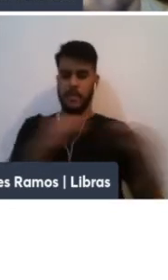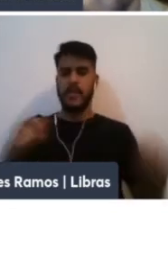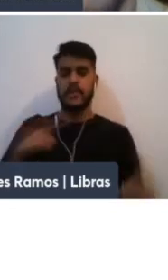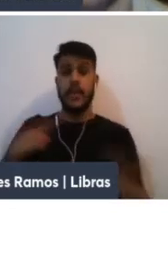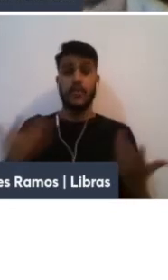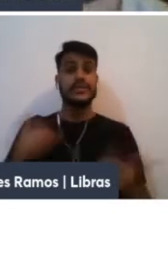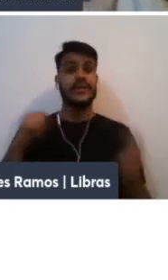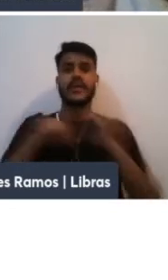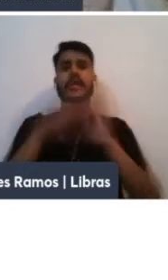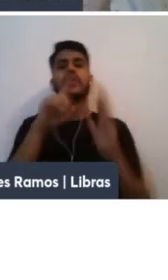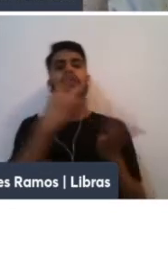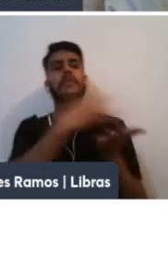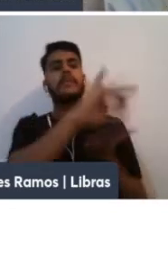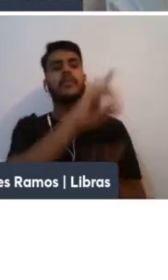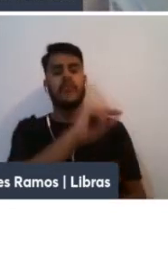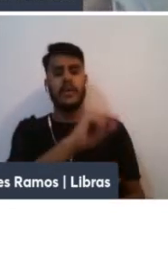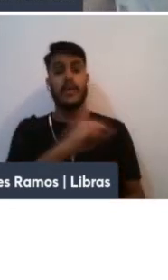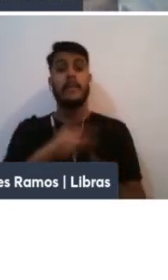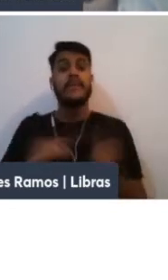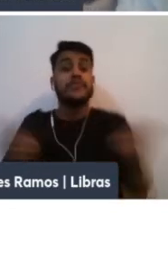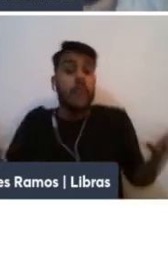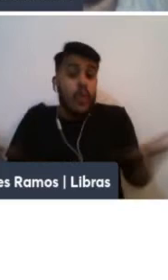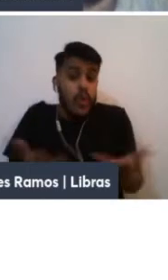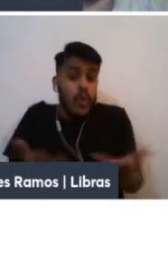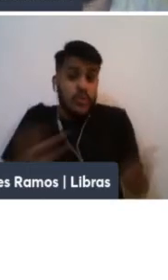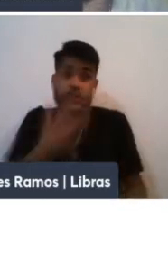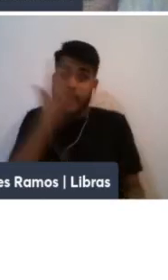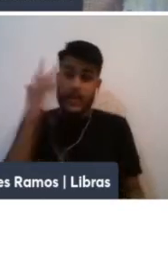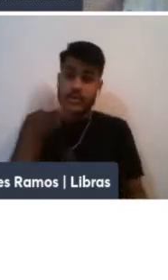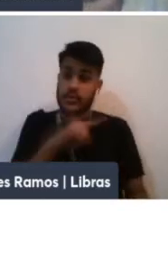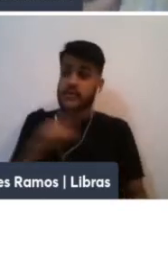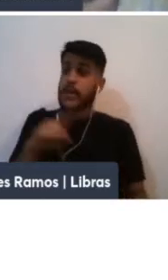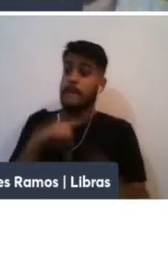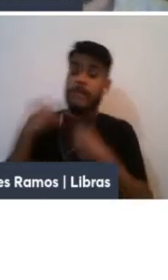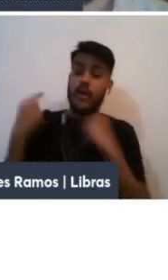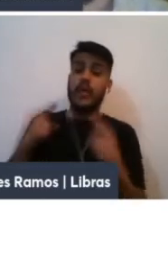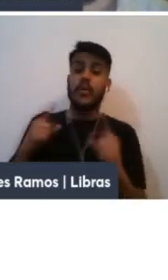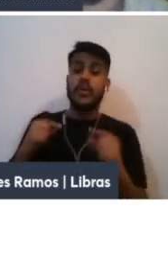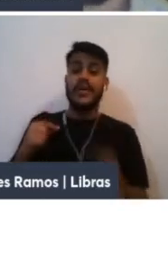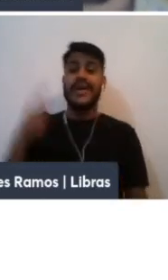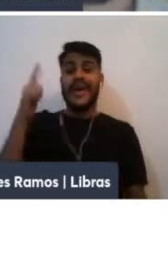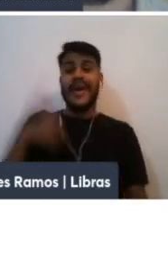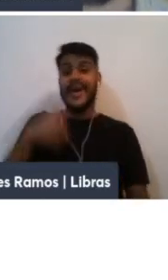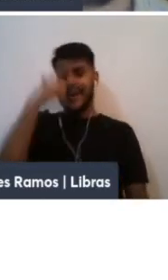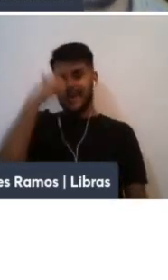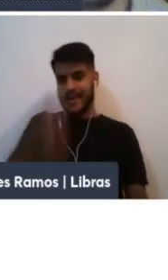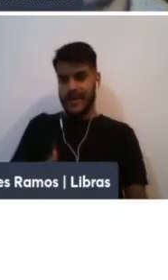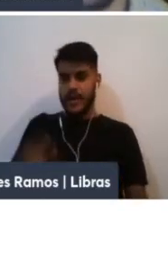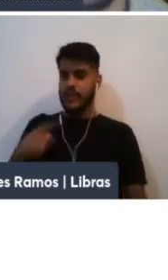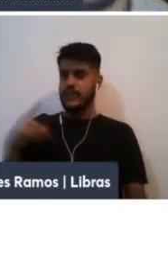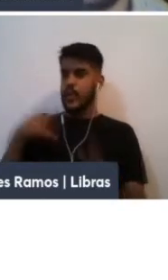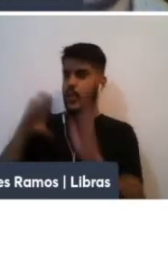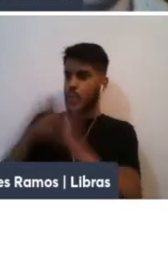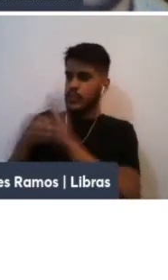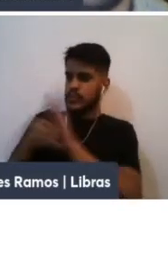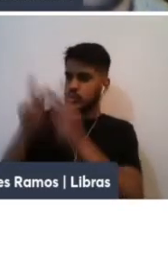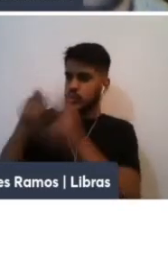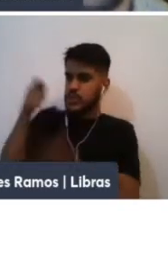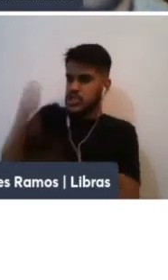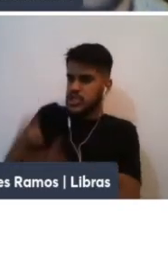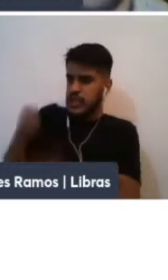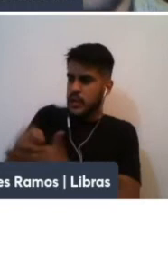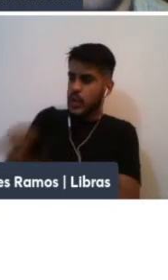eu acho que muita gente está morrendo pela mão do indivíduo que traz para si os conceitos da ditadura, os